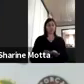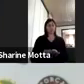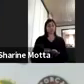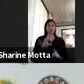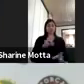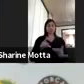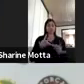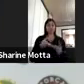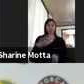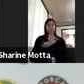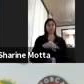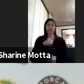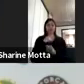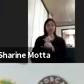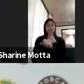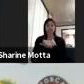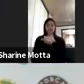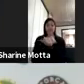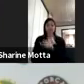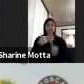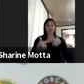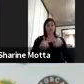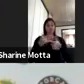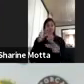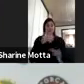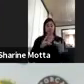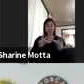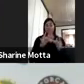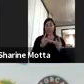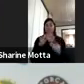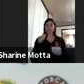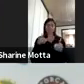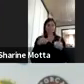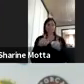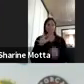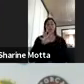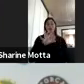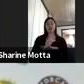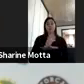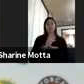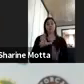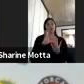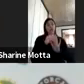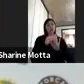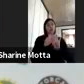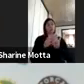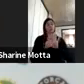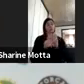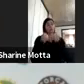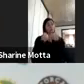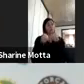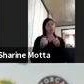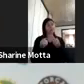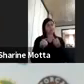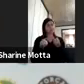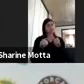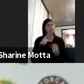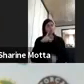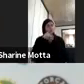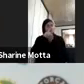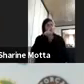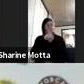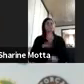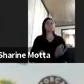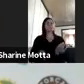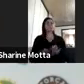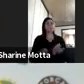Escravo. Como vocês veem, ela é uma especialista e o nosso conteúdo é um conteúdo da maior importância que